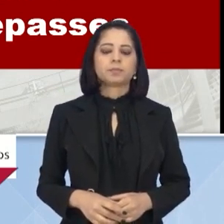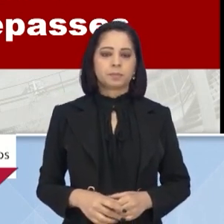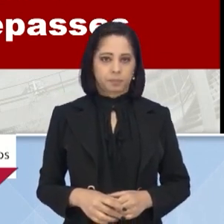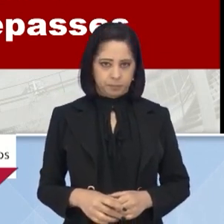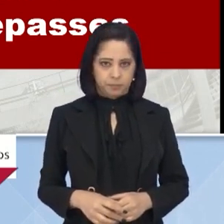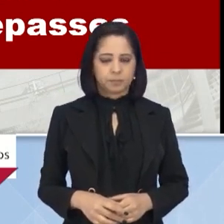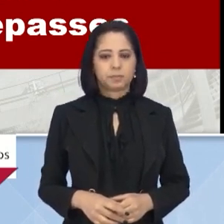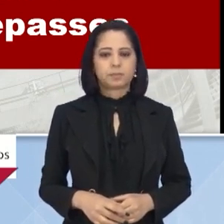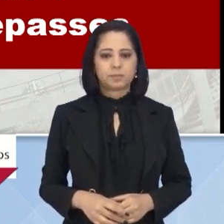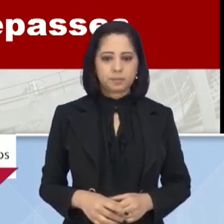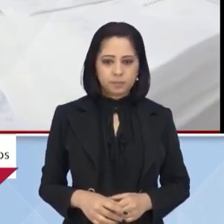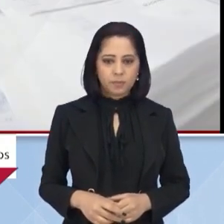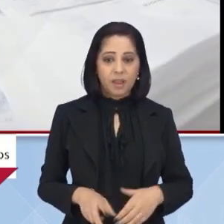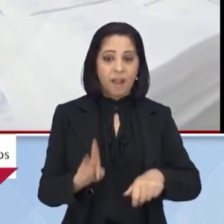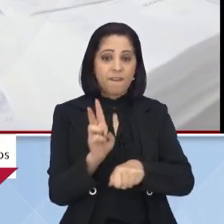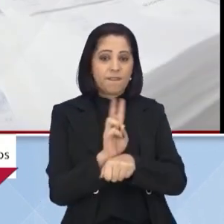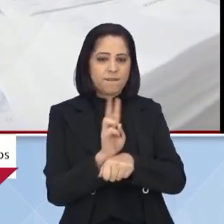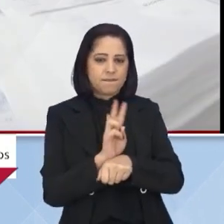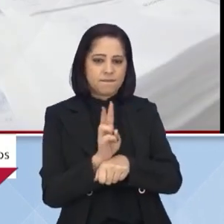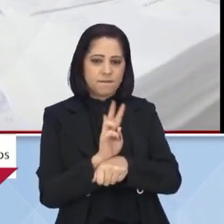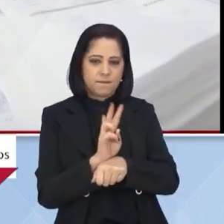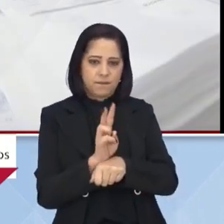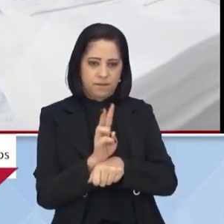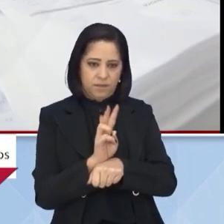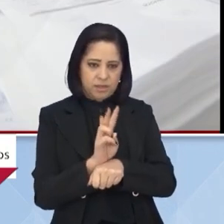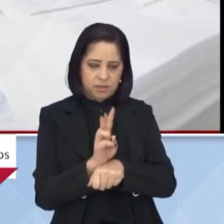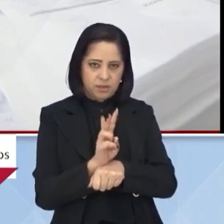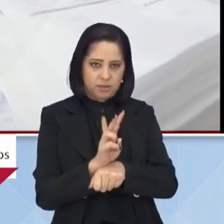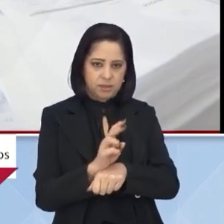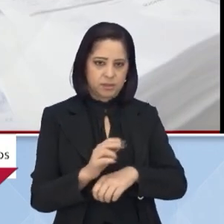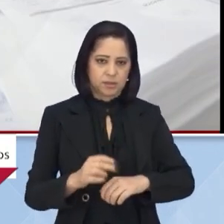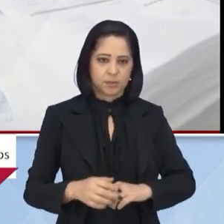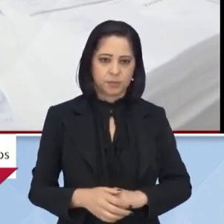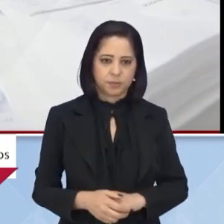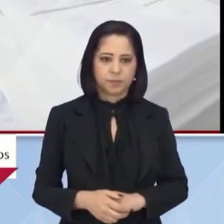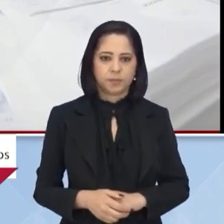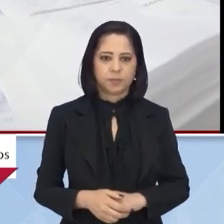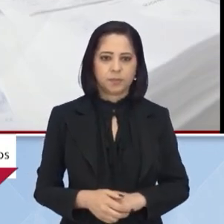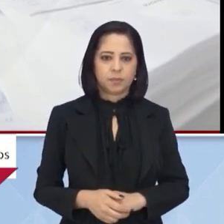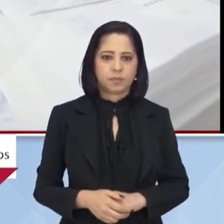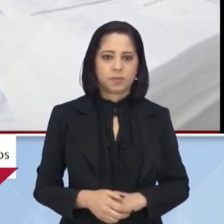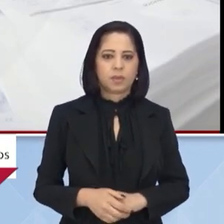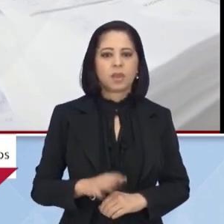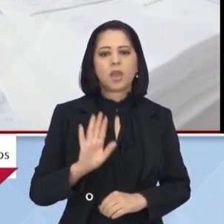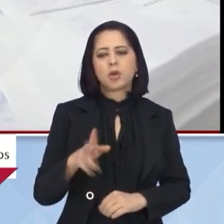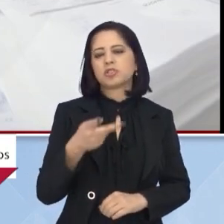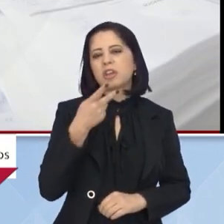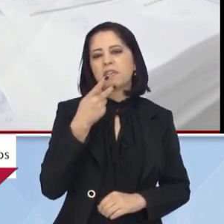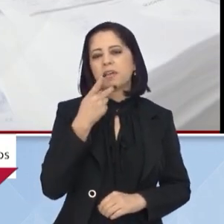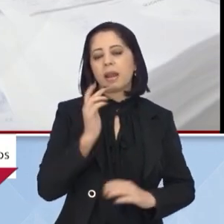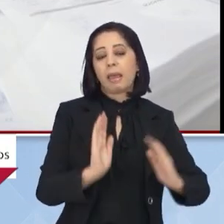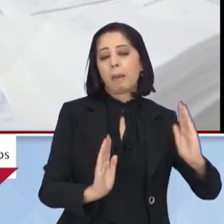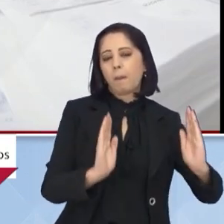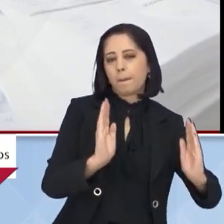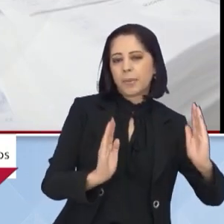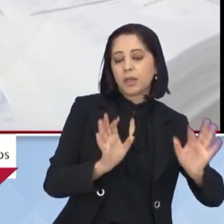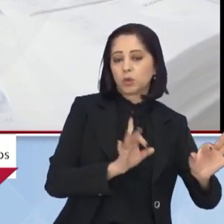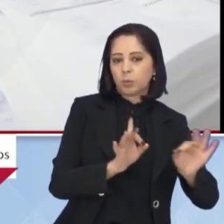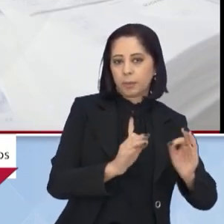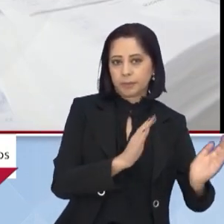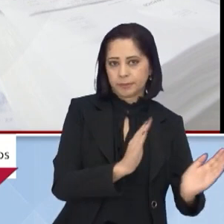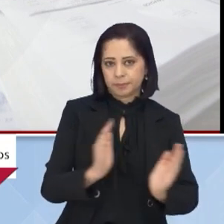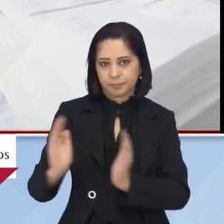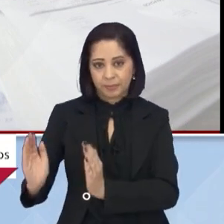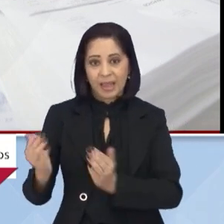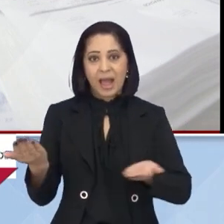acompanhamento e a fiscalização desses repasses aí aqui a gente já superou a fase do planejamento eu vou falar um pouquinho mais agora